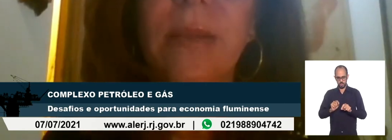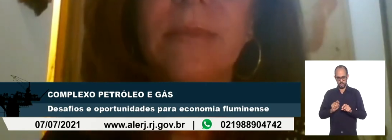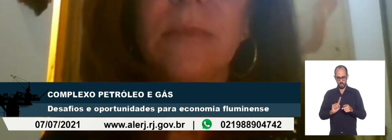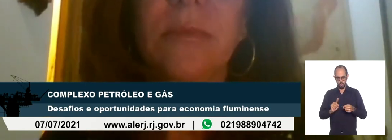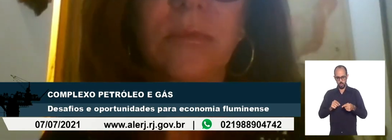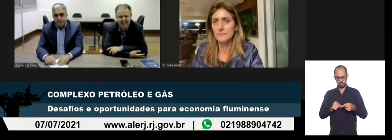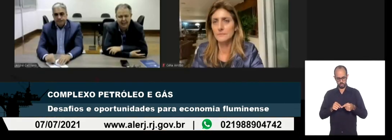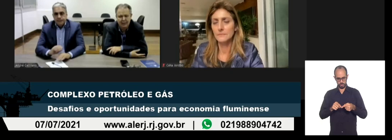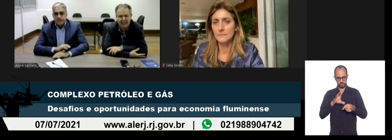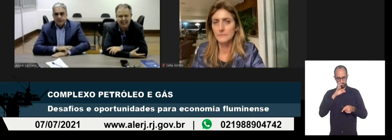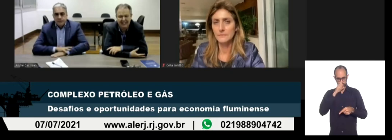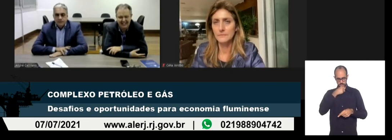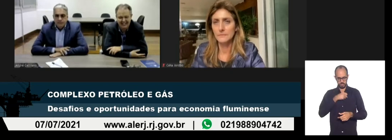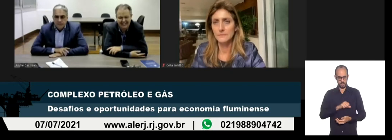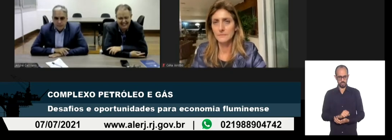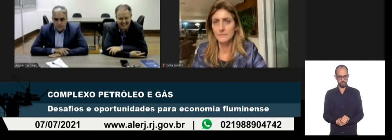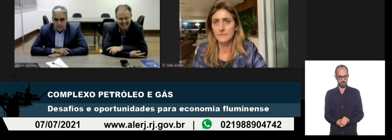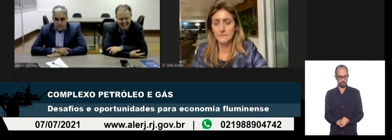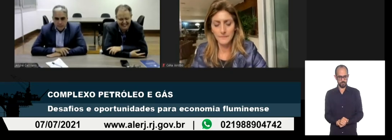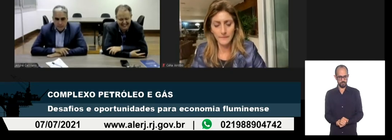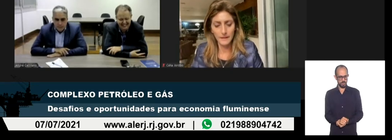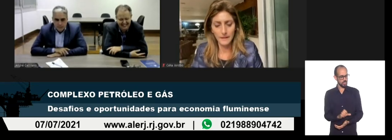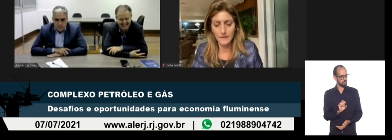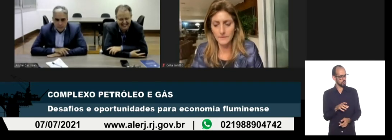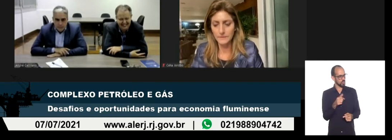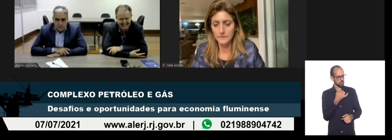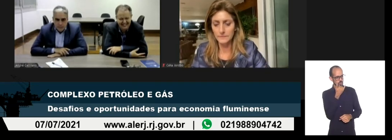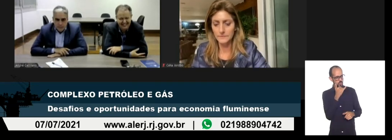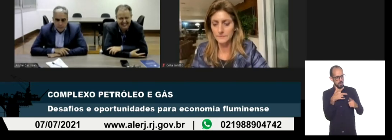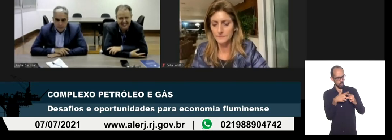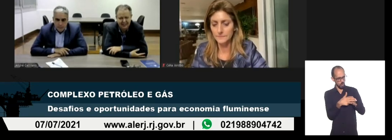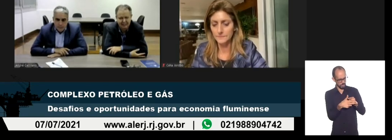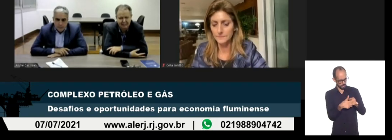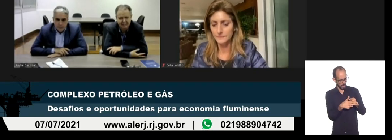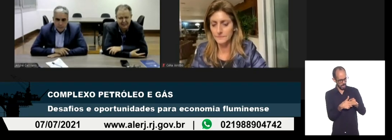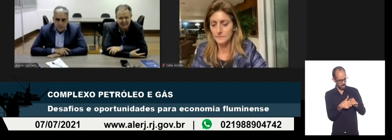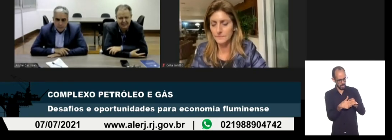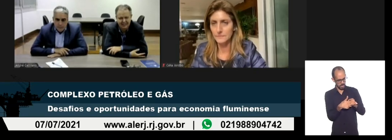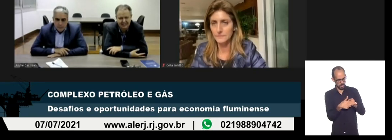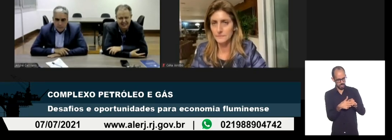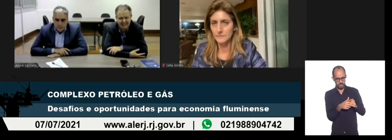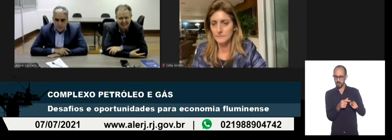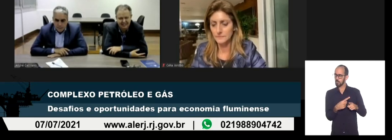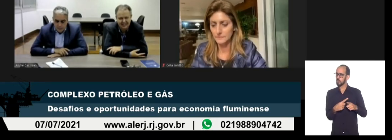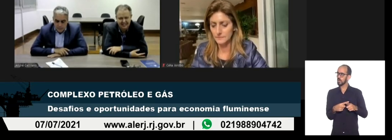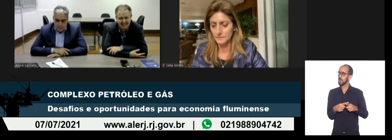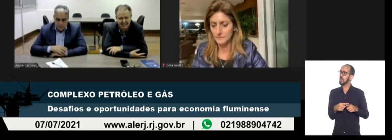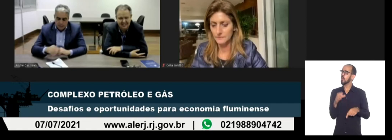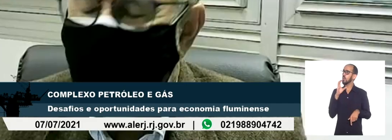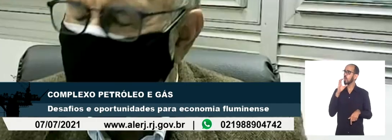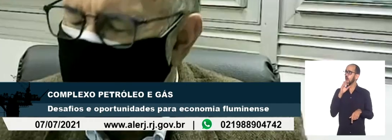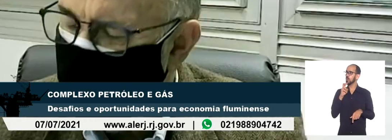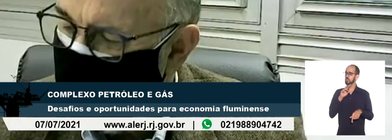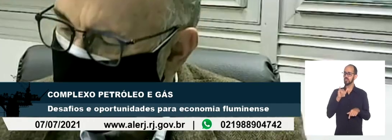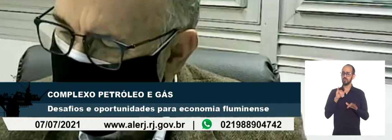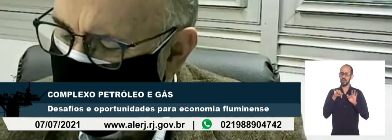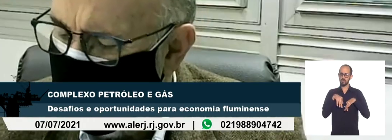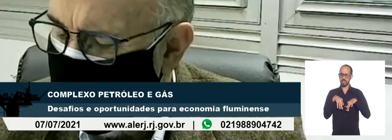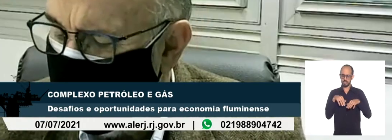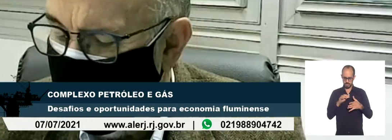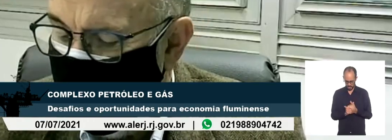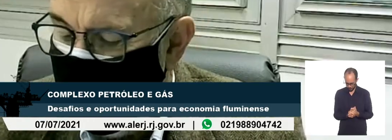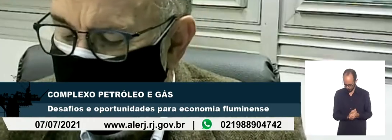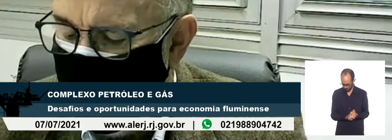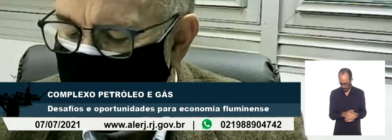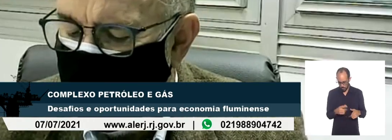persistência. Deixa eu te interromper, né? Porque daqui a pouco a gente vai acabar, e você está tratando um